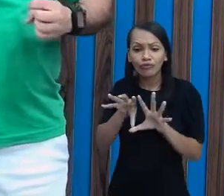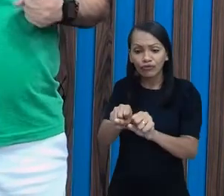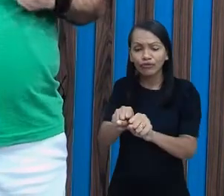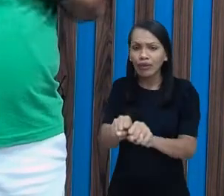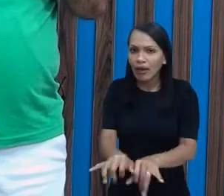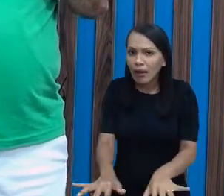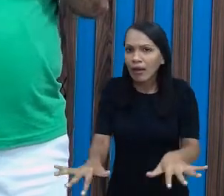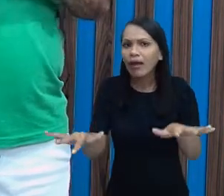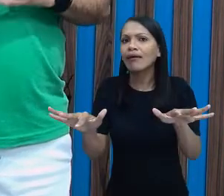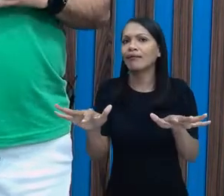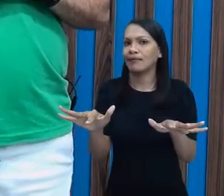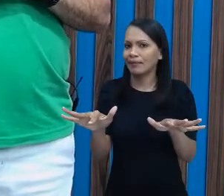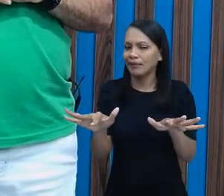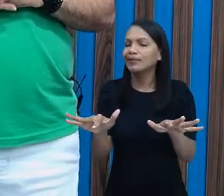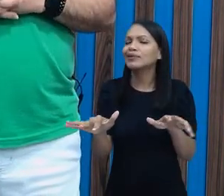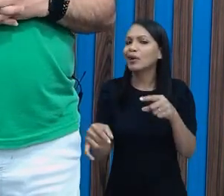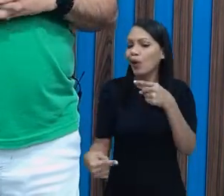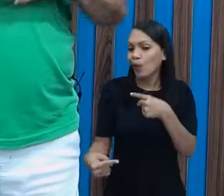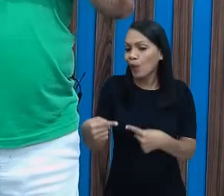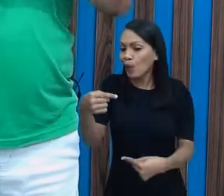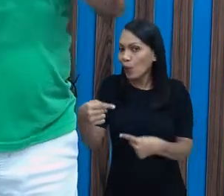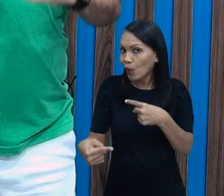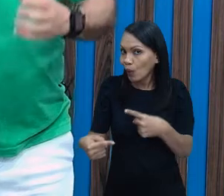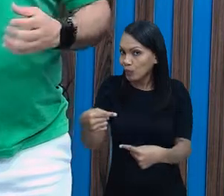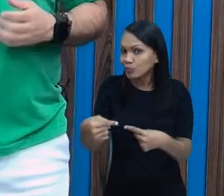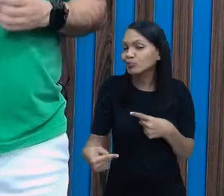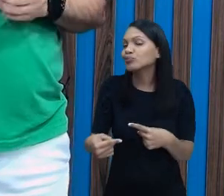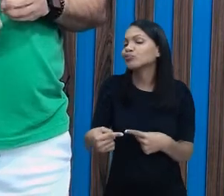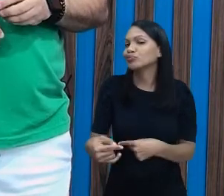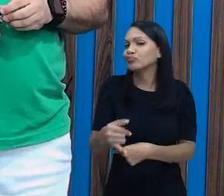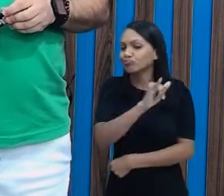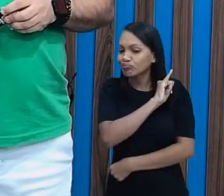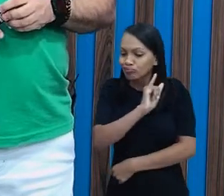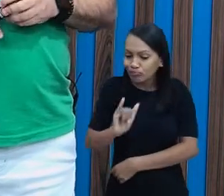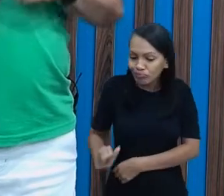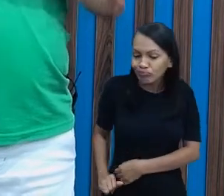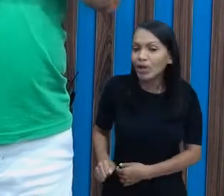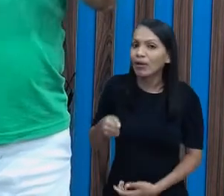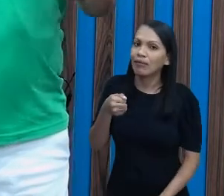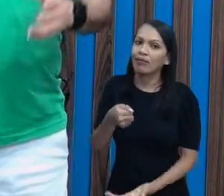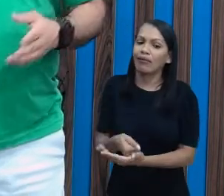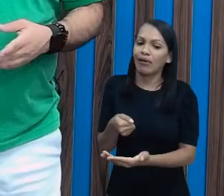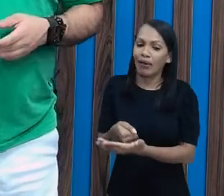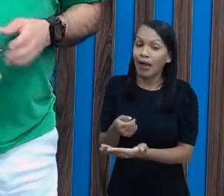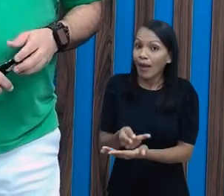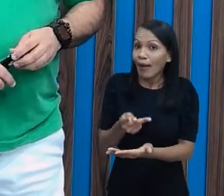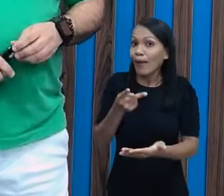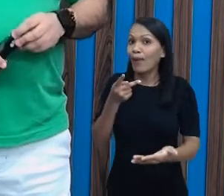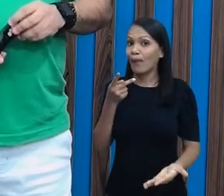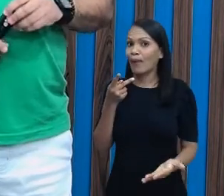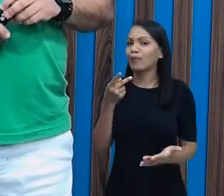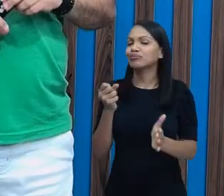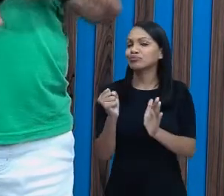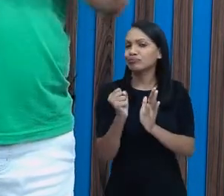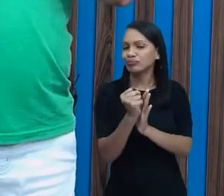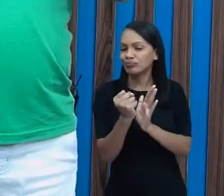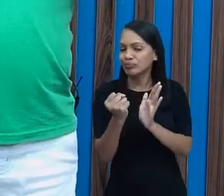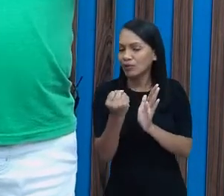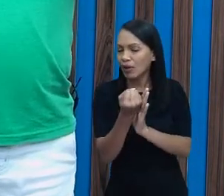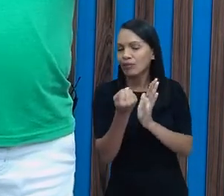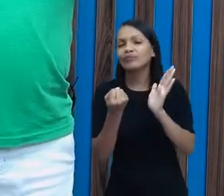essas disputas imperialistas que vão acontecer a partir aí do século